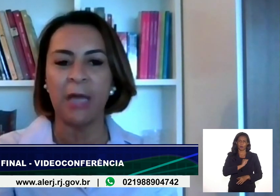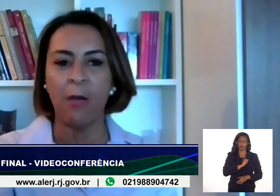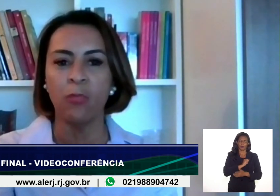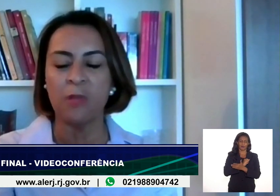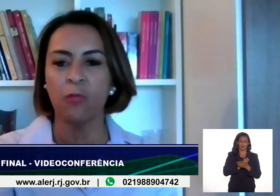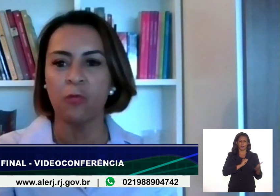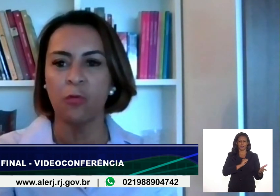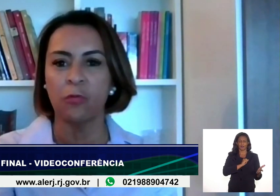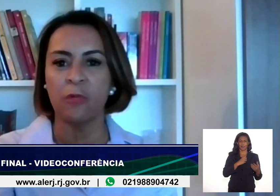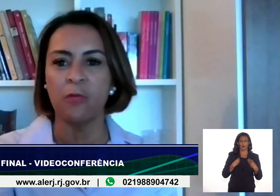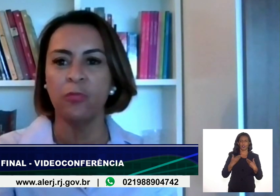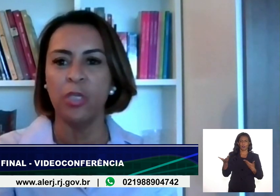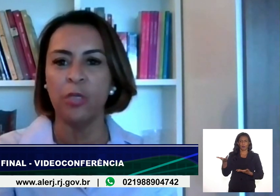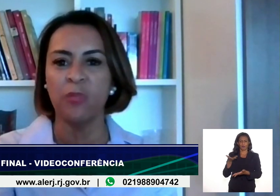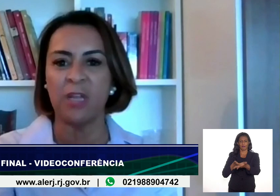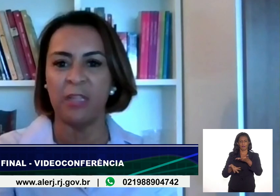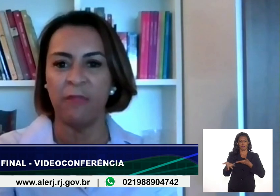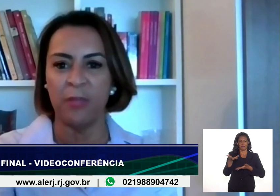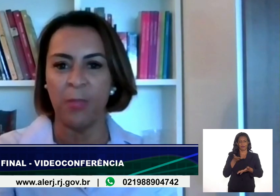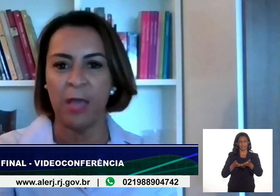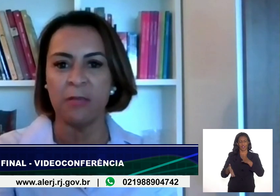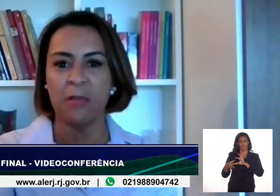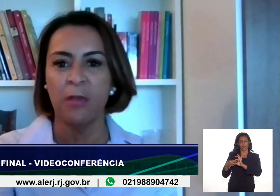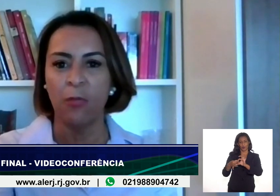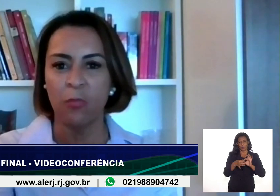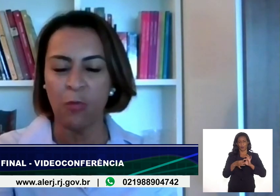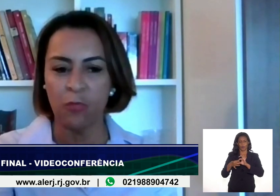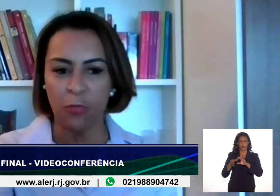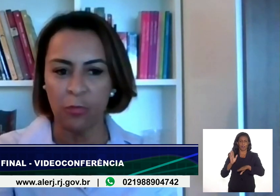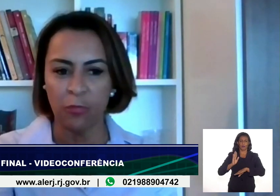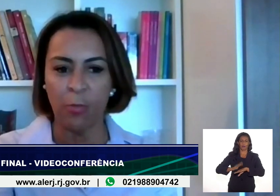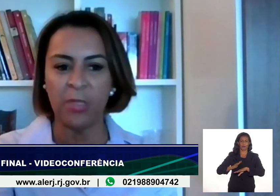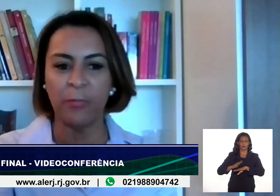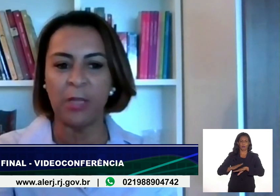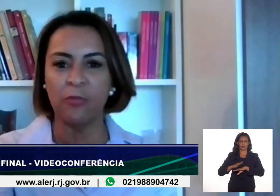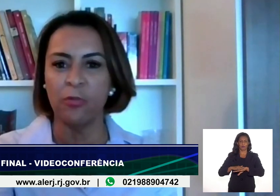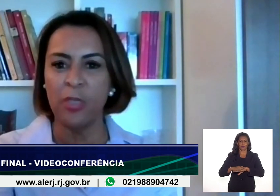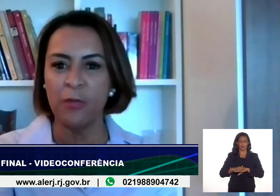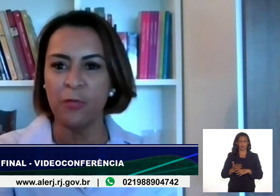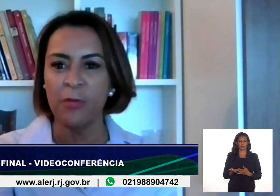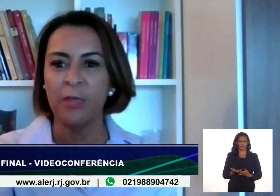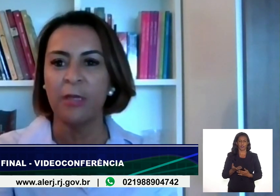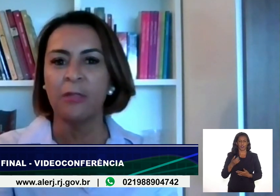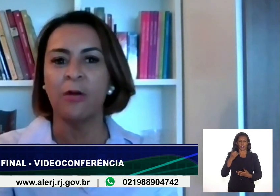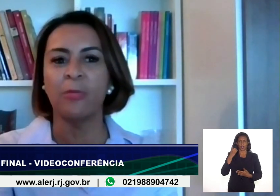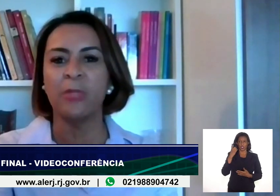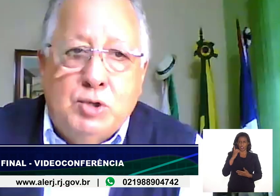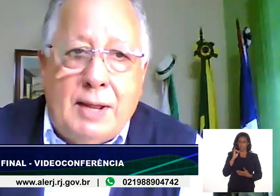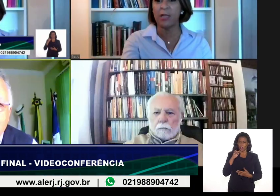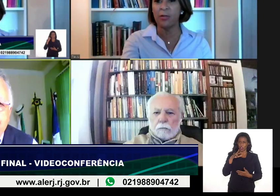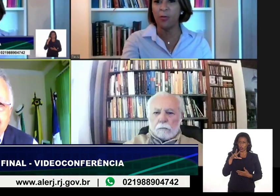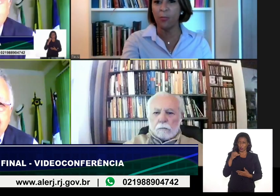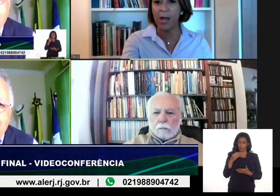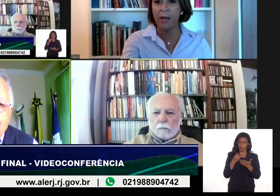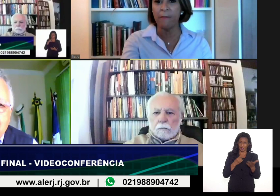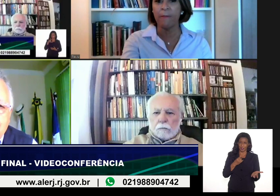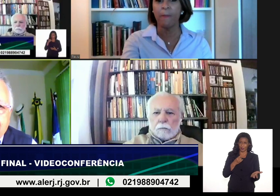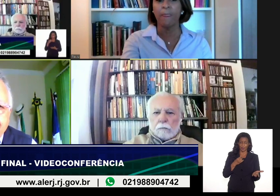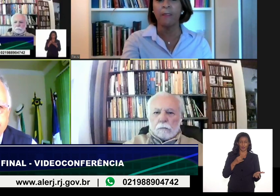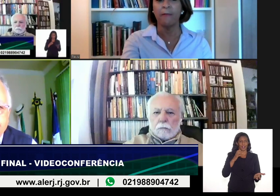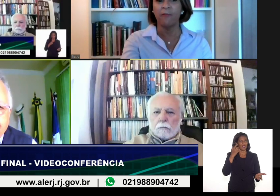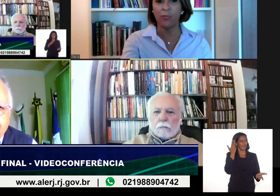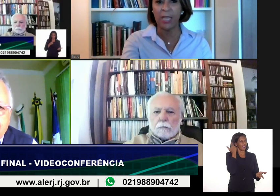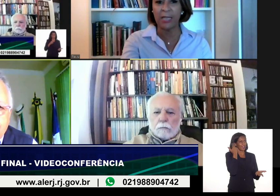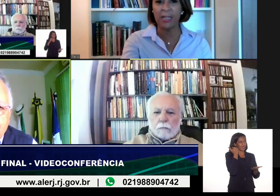dar uns aos outros e unirmos cada vez mais uns aos outros nobre deputado Dionísio nobre deputado Aliomar